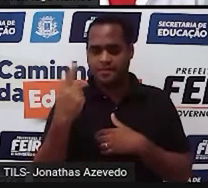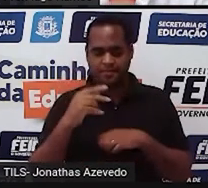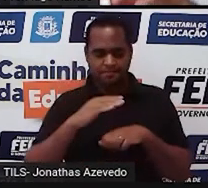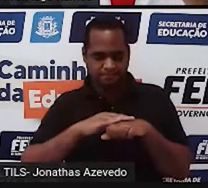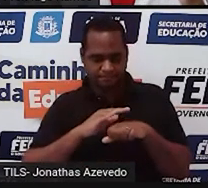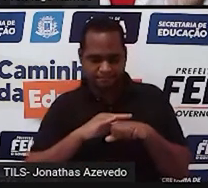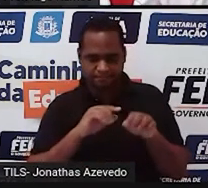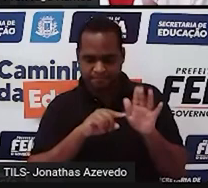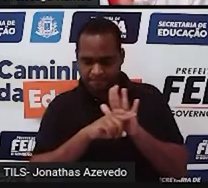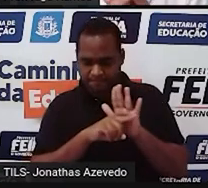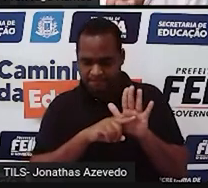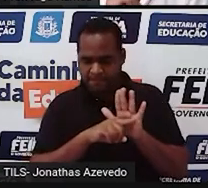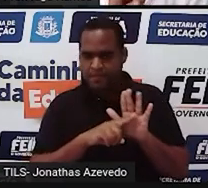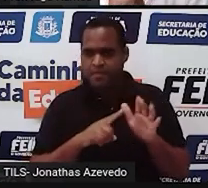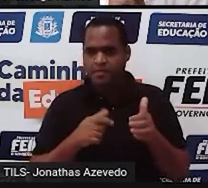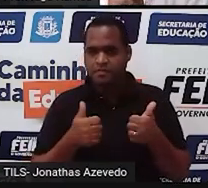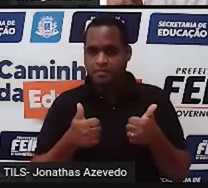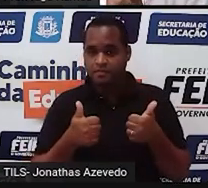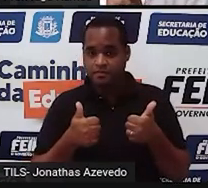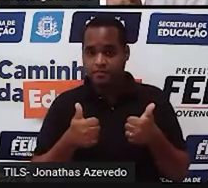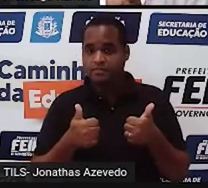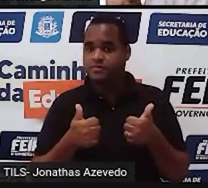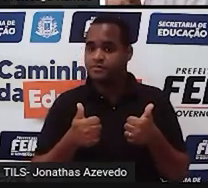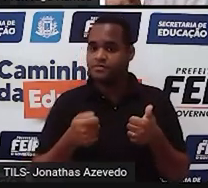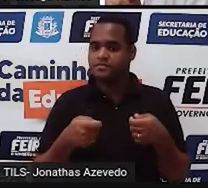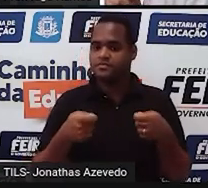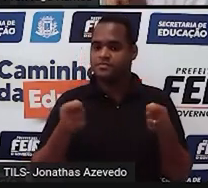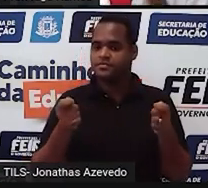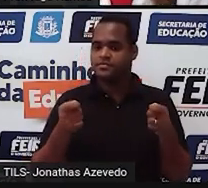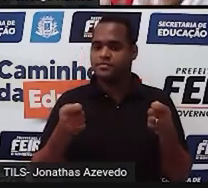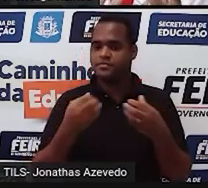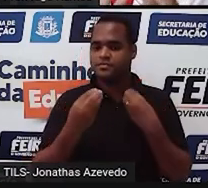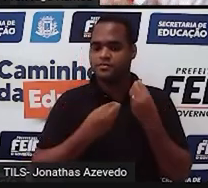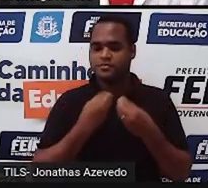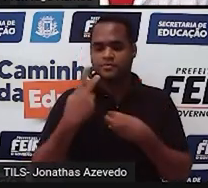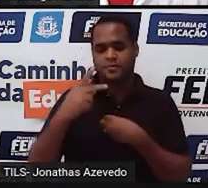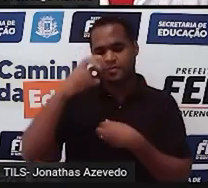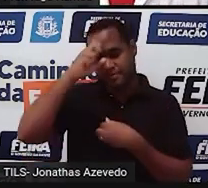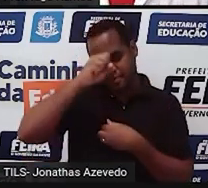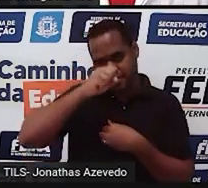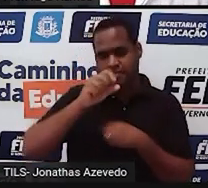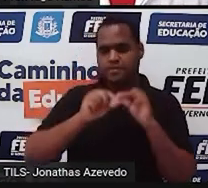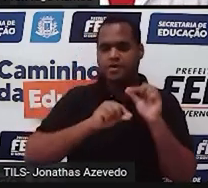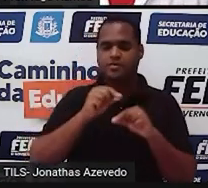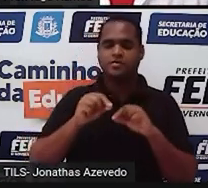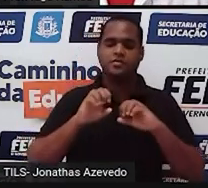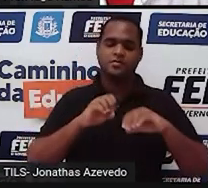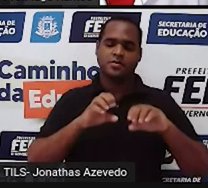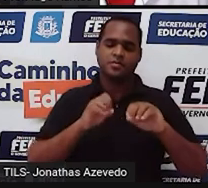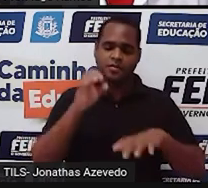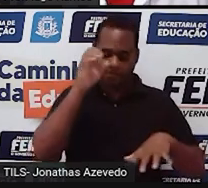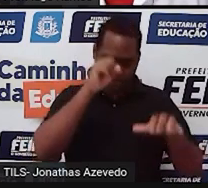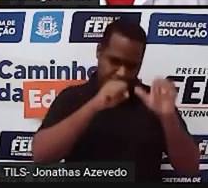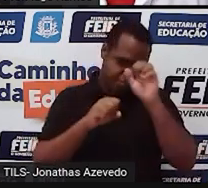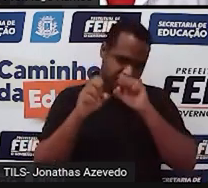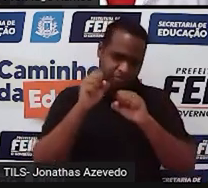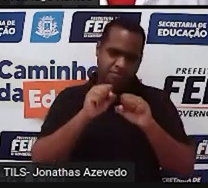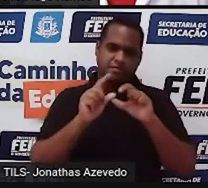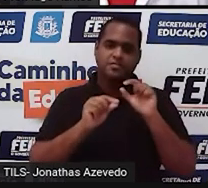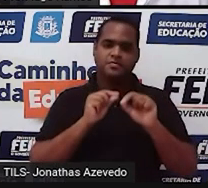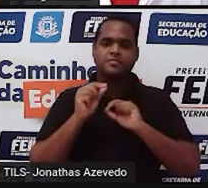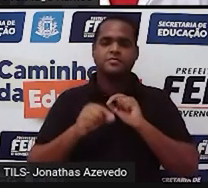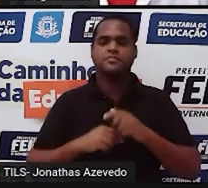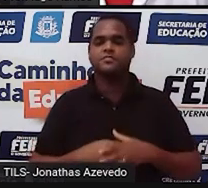avaliar né avaliar é o seu aprendizado nessa aula como é que você vai fazer